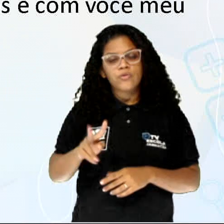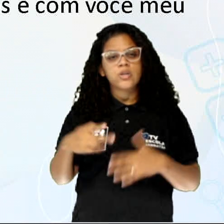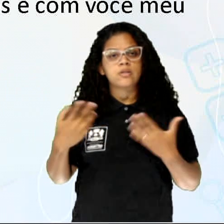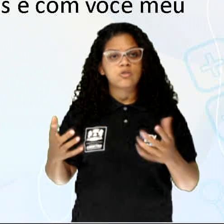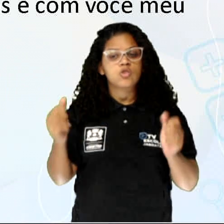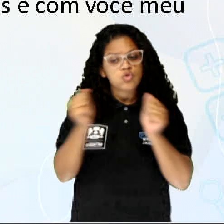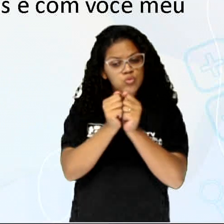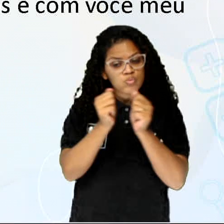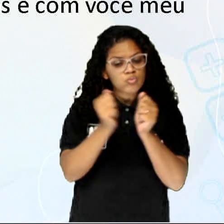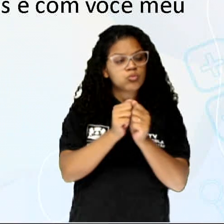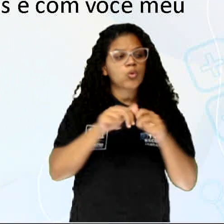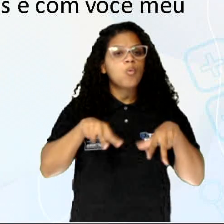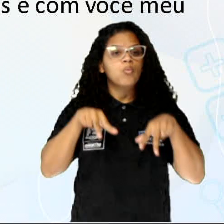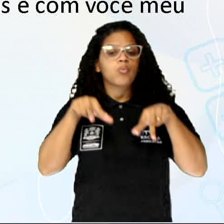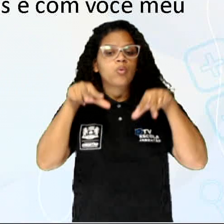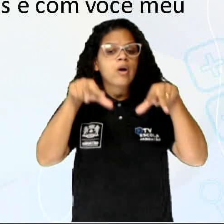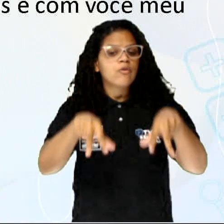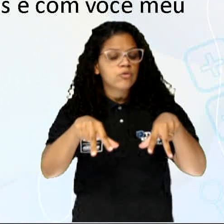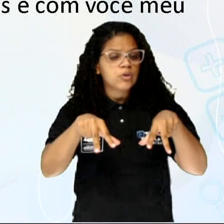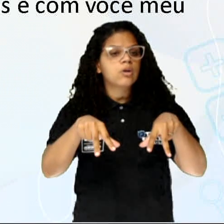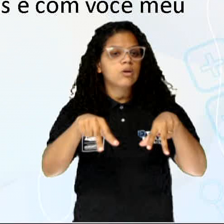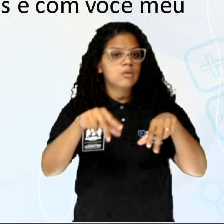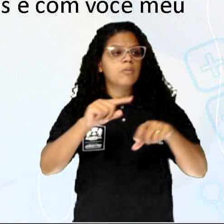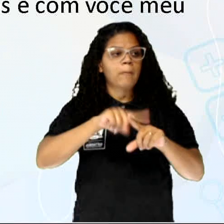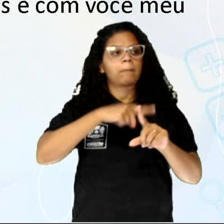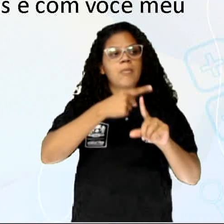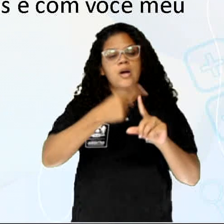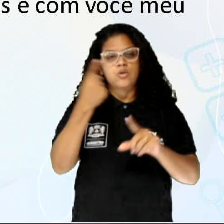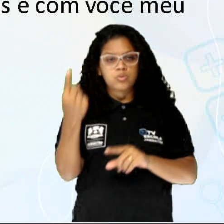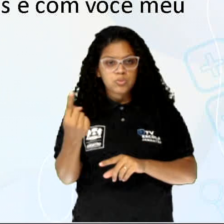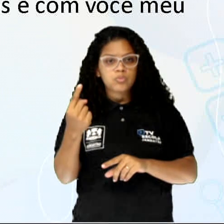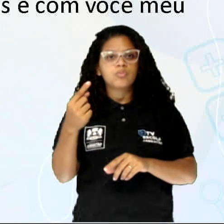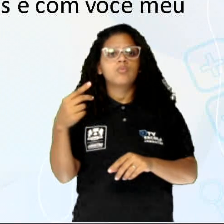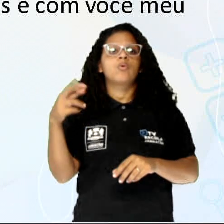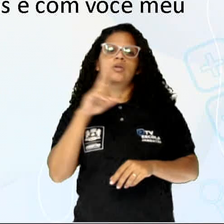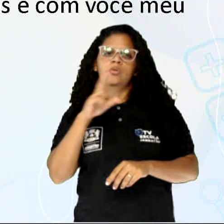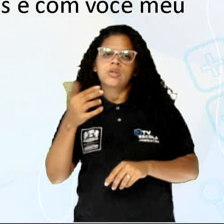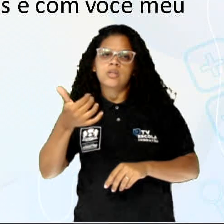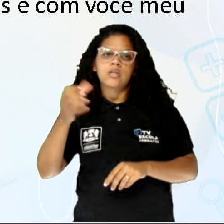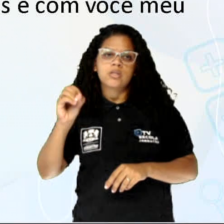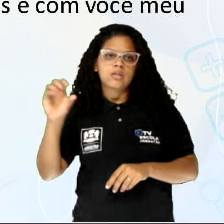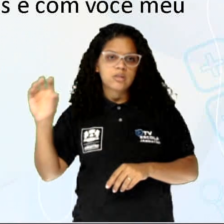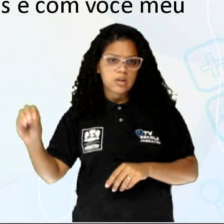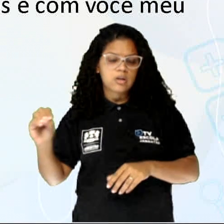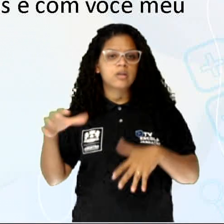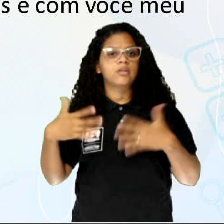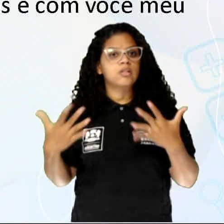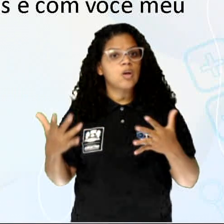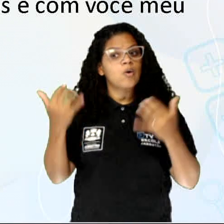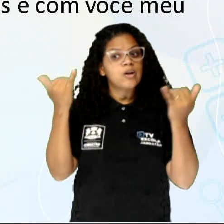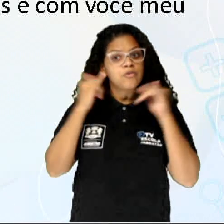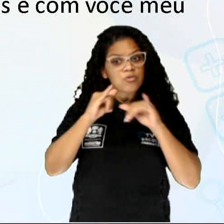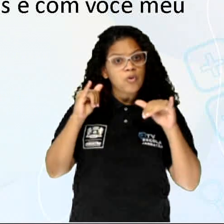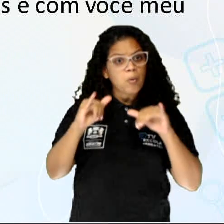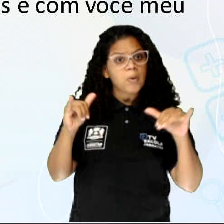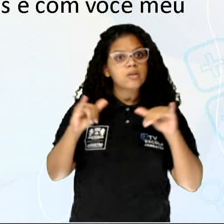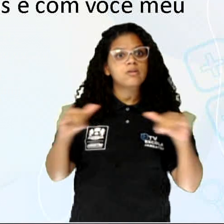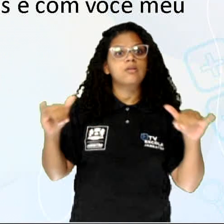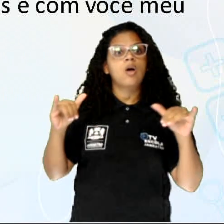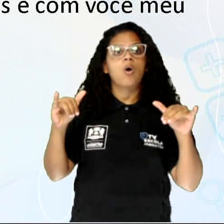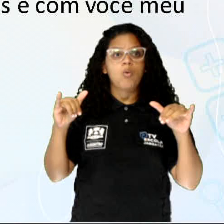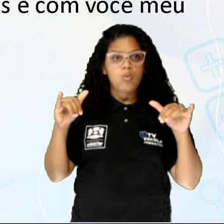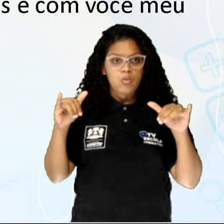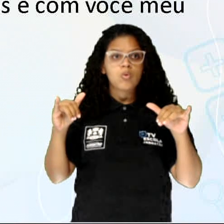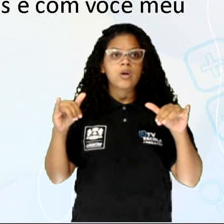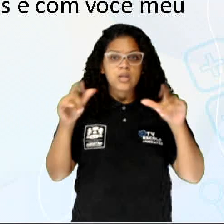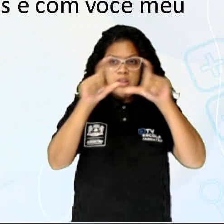mais 1. Isso sim vai dar quanto? Vai dar 100. Isso é a informação que ela deu. A